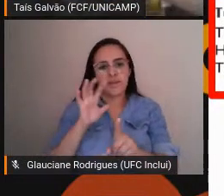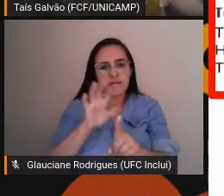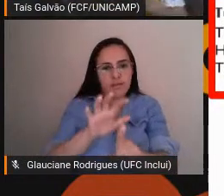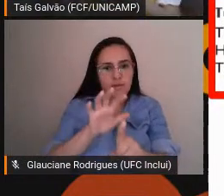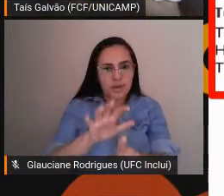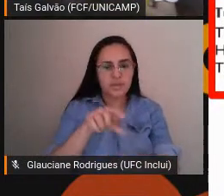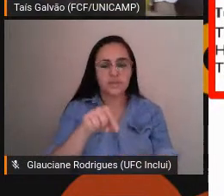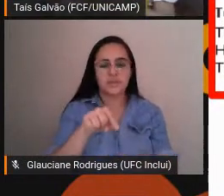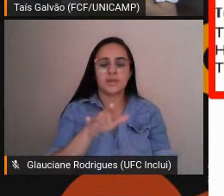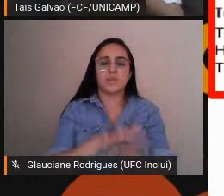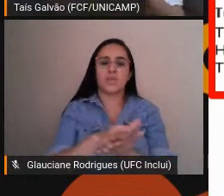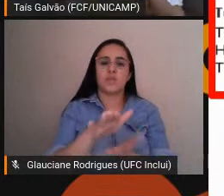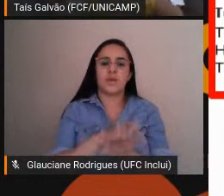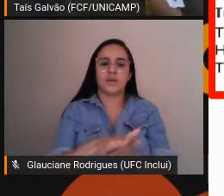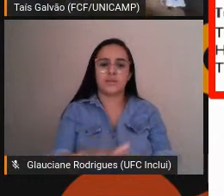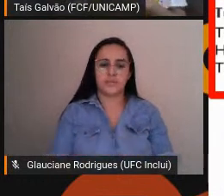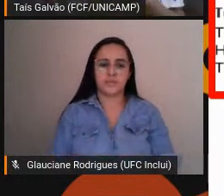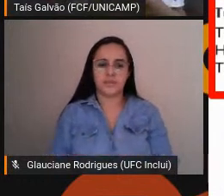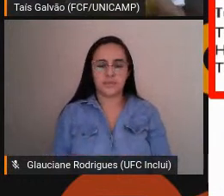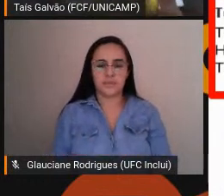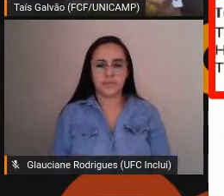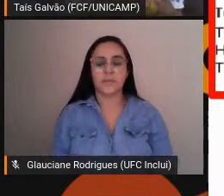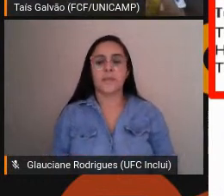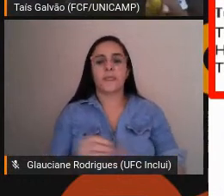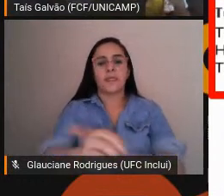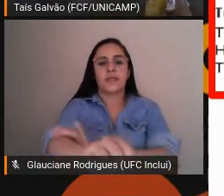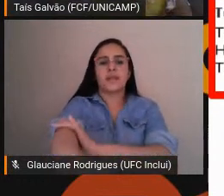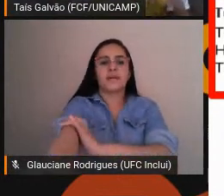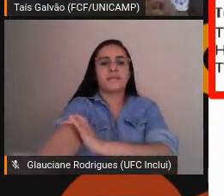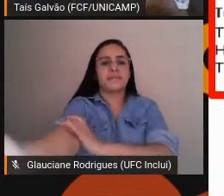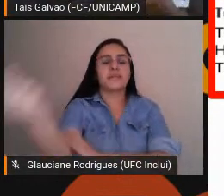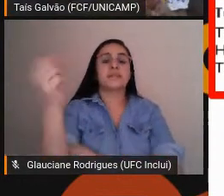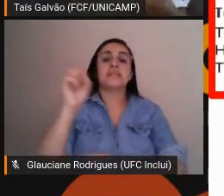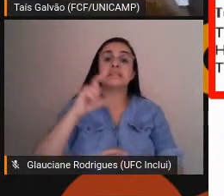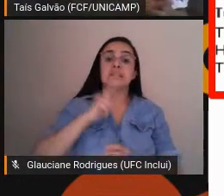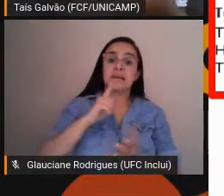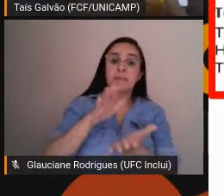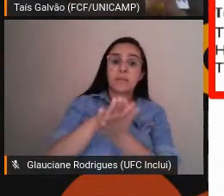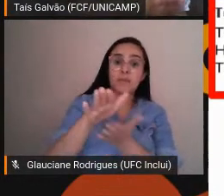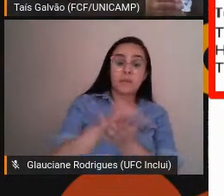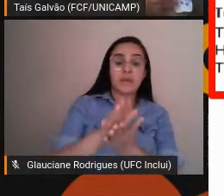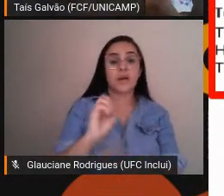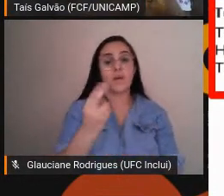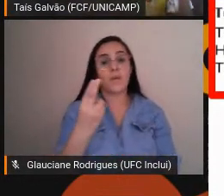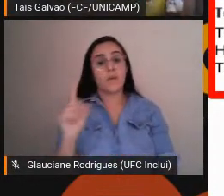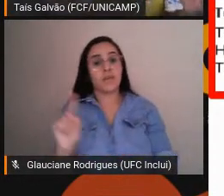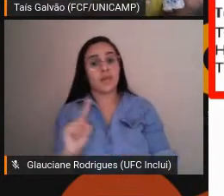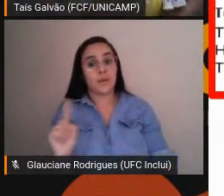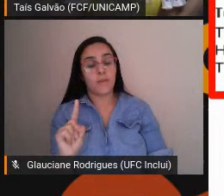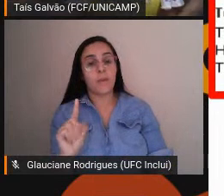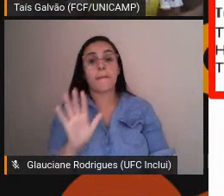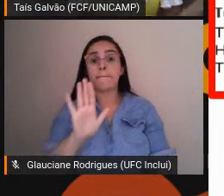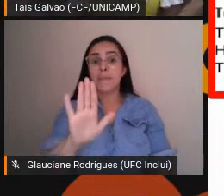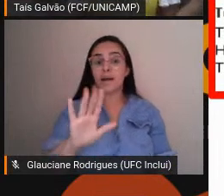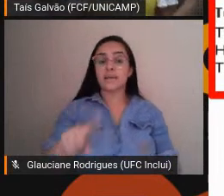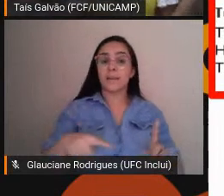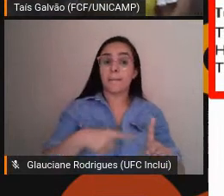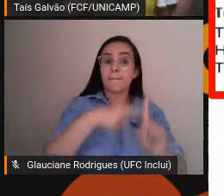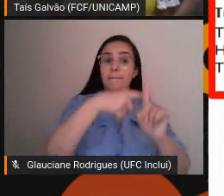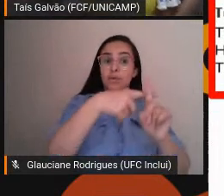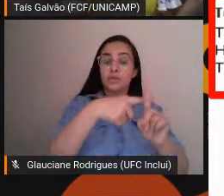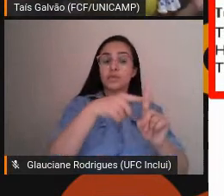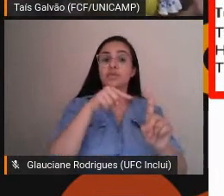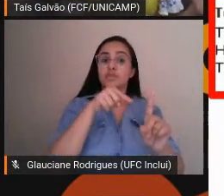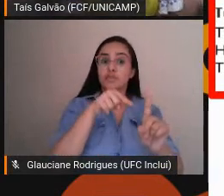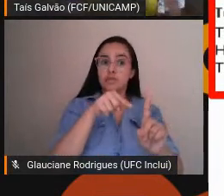publicação. Fora o resultado de publicar ou não, também ter um resultado positivo significa que você publica